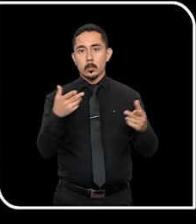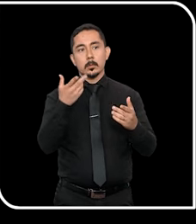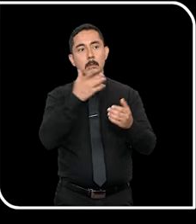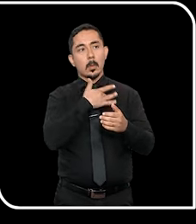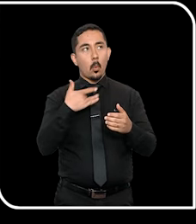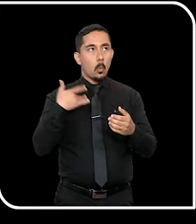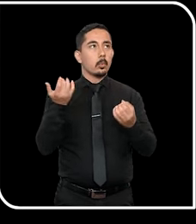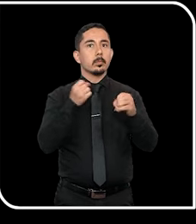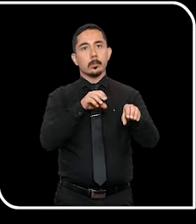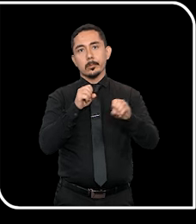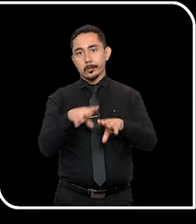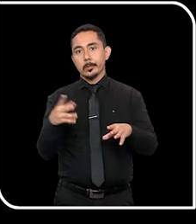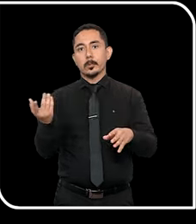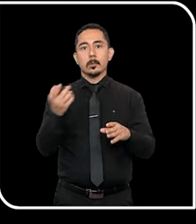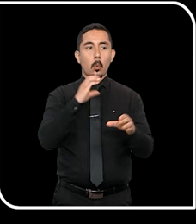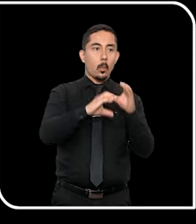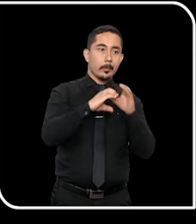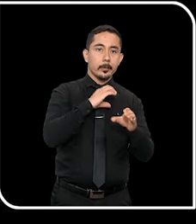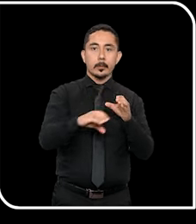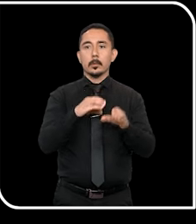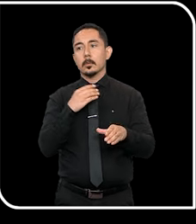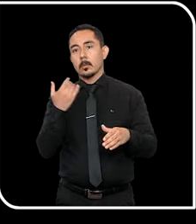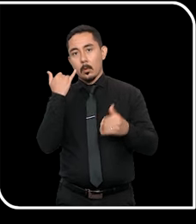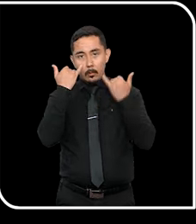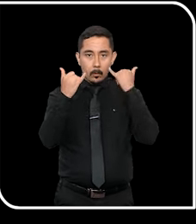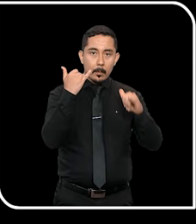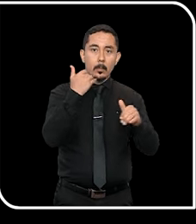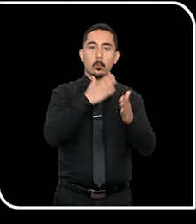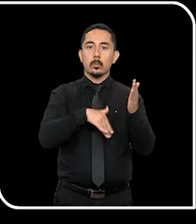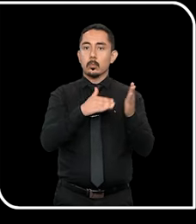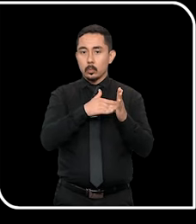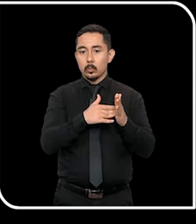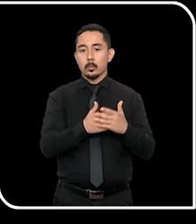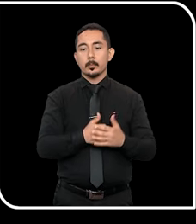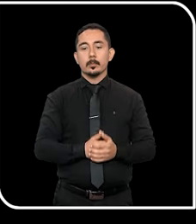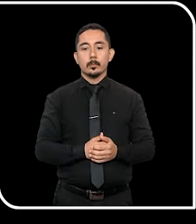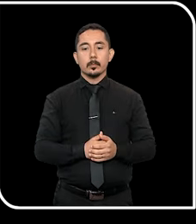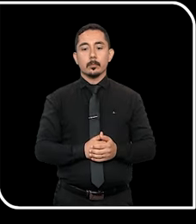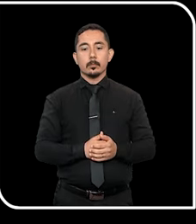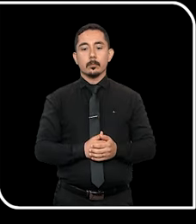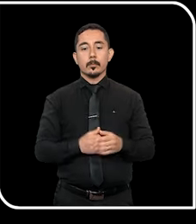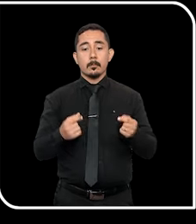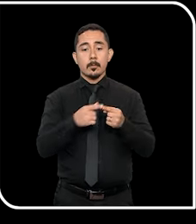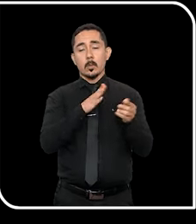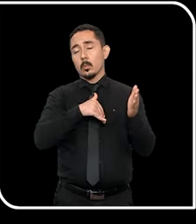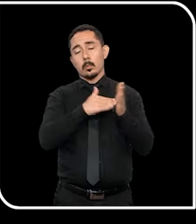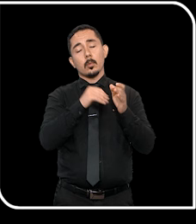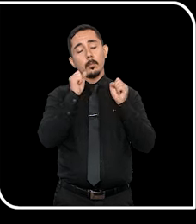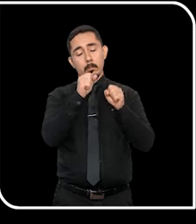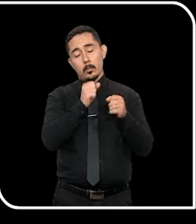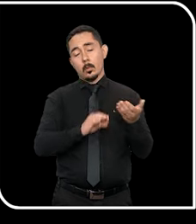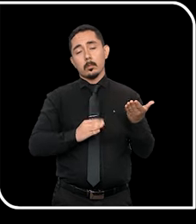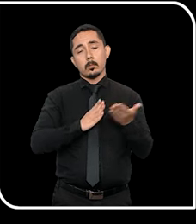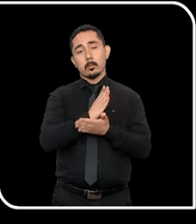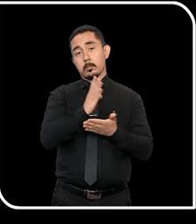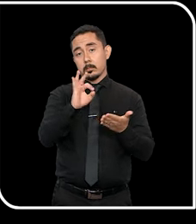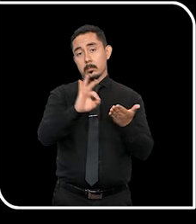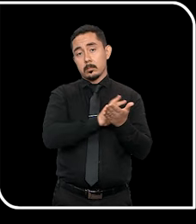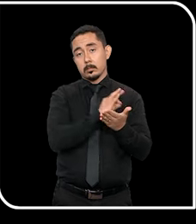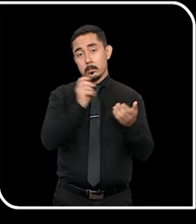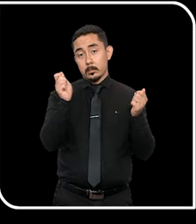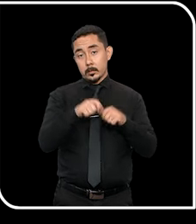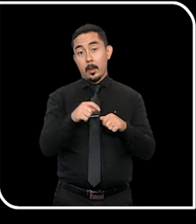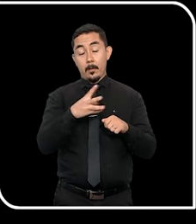educação a informação e comunicação então e é é é onde todo mundo pode caber todo mundo pode